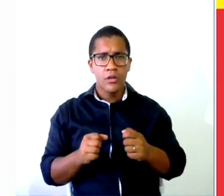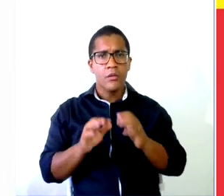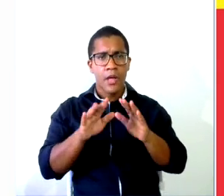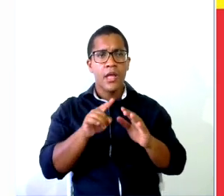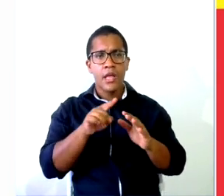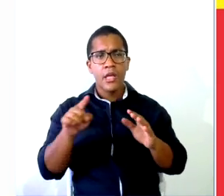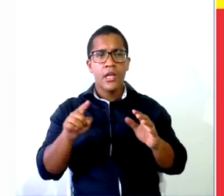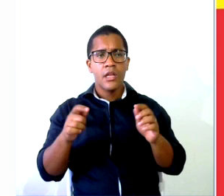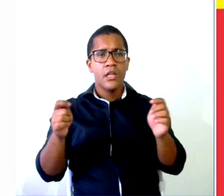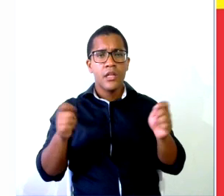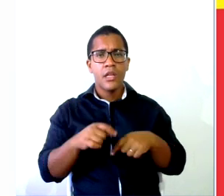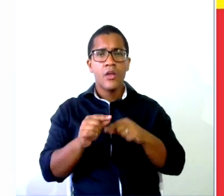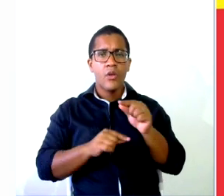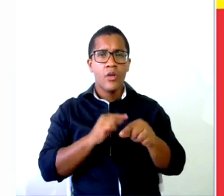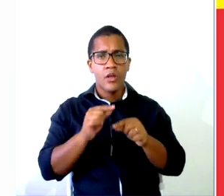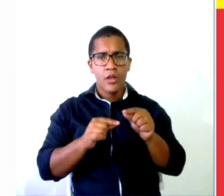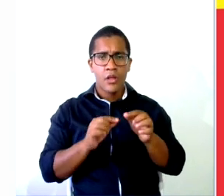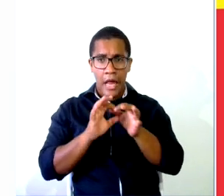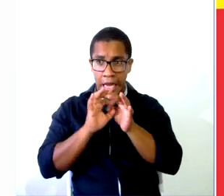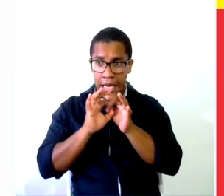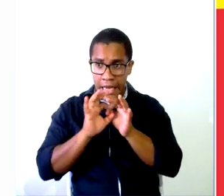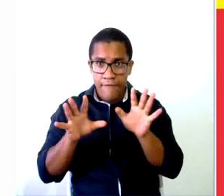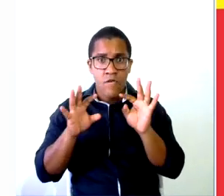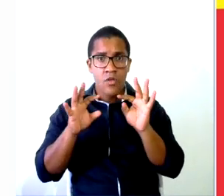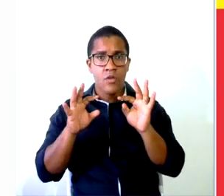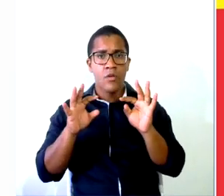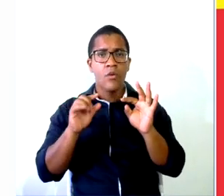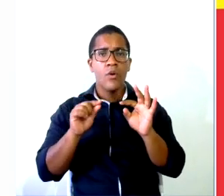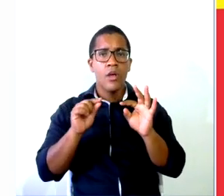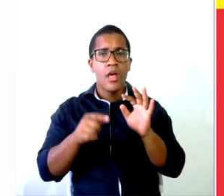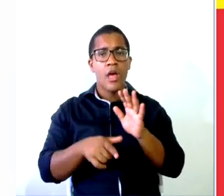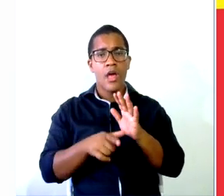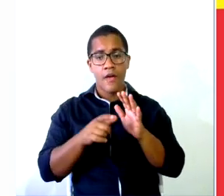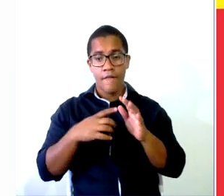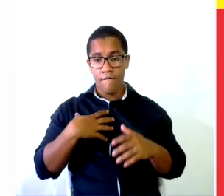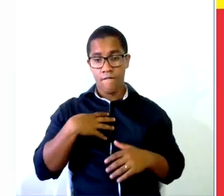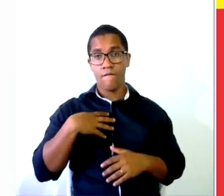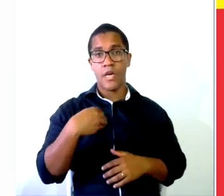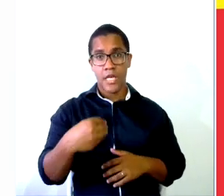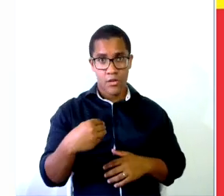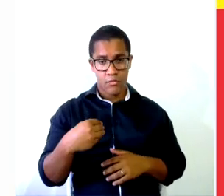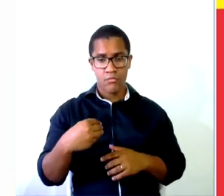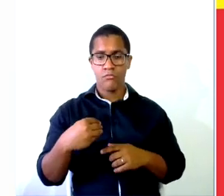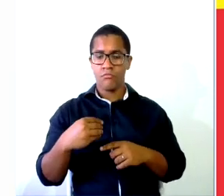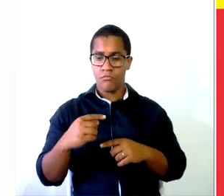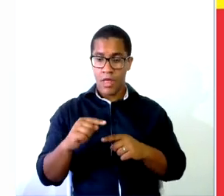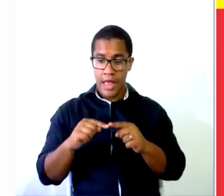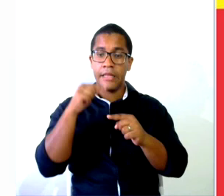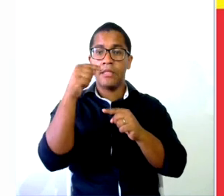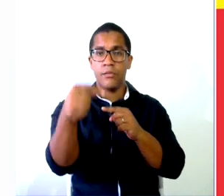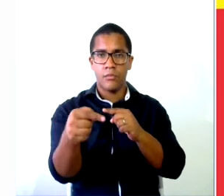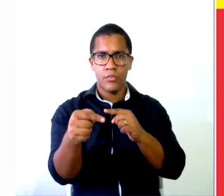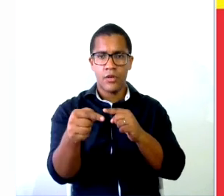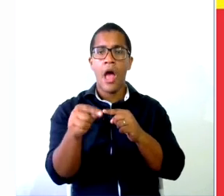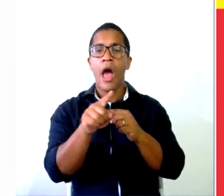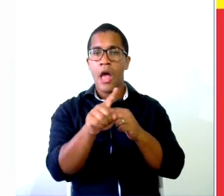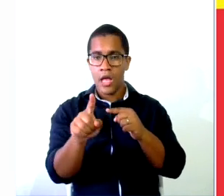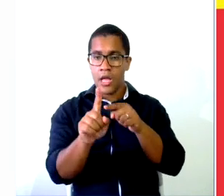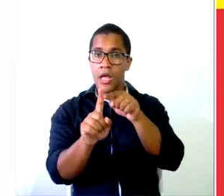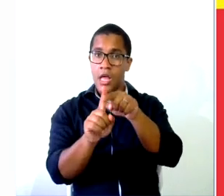Já os direitos plenos só poderiam ser adquiridos pelos seus descendentes, que já